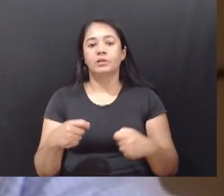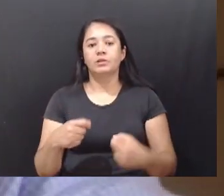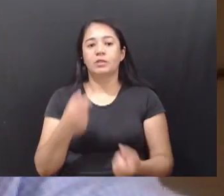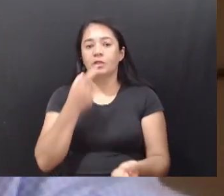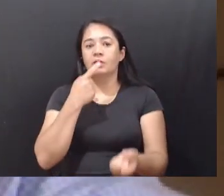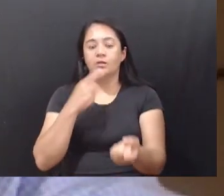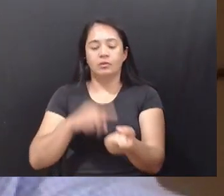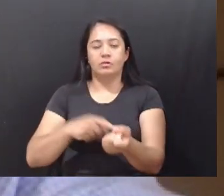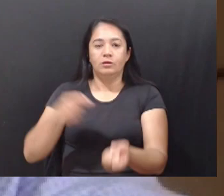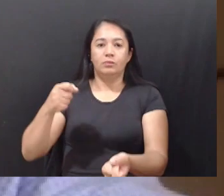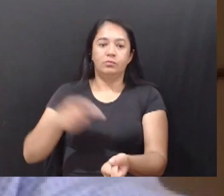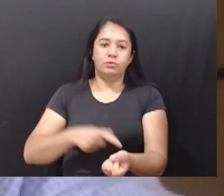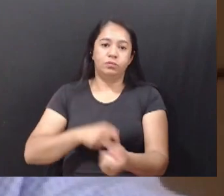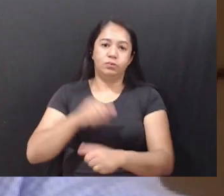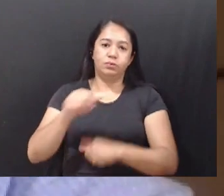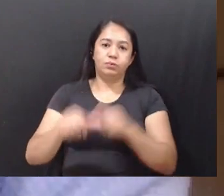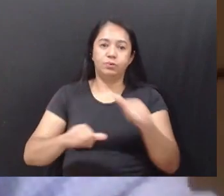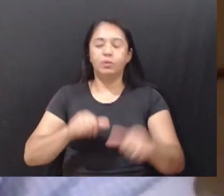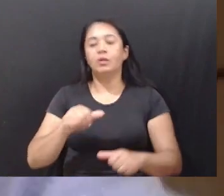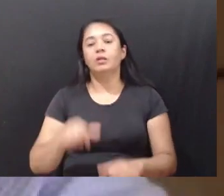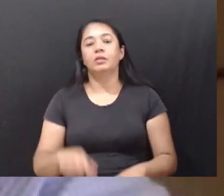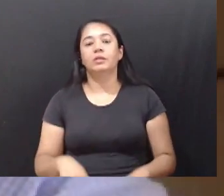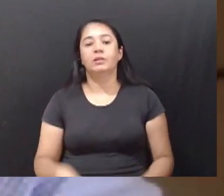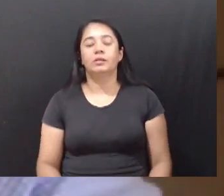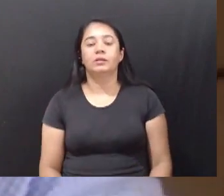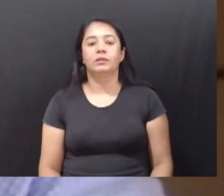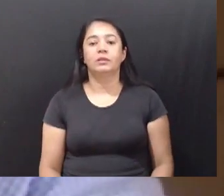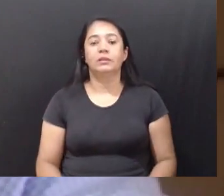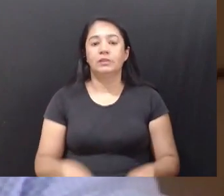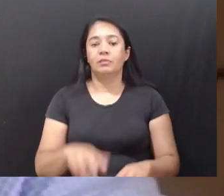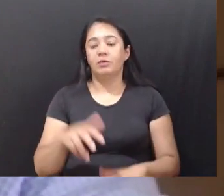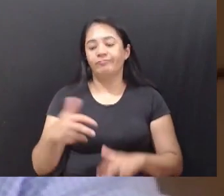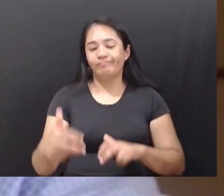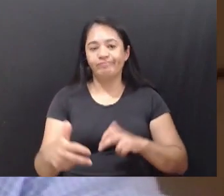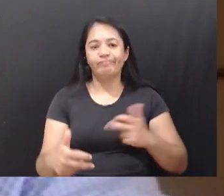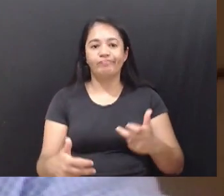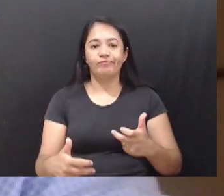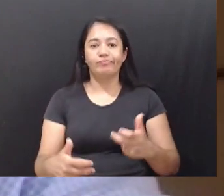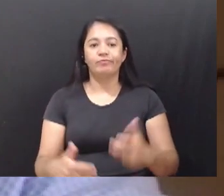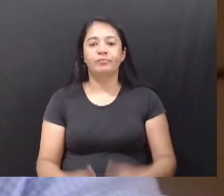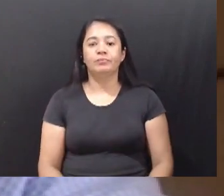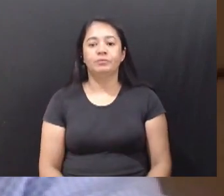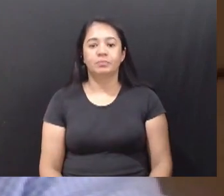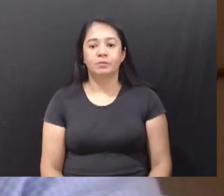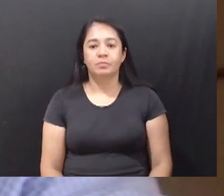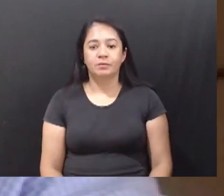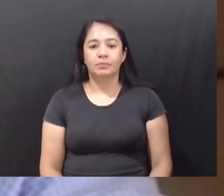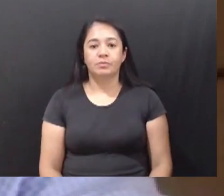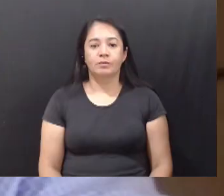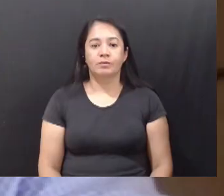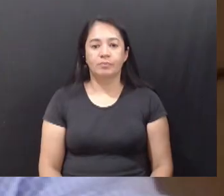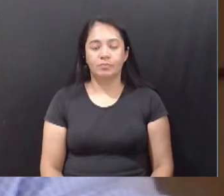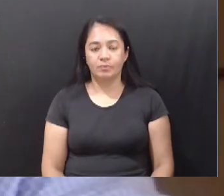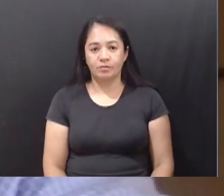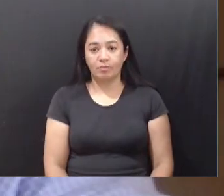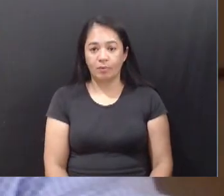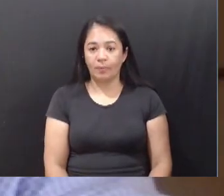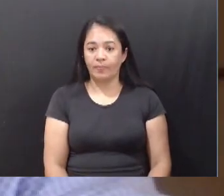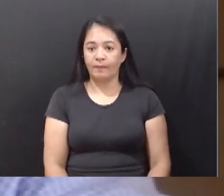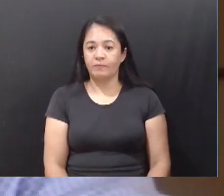de transfusões sanguíneas e até falecimento, infelizmente, nos casos mais graves.